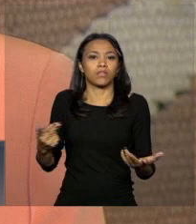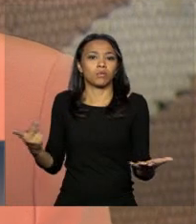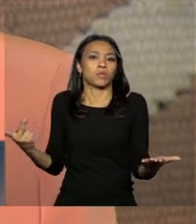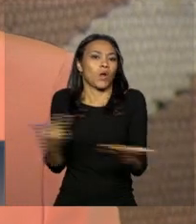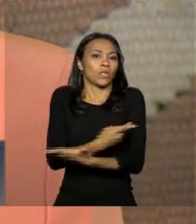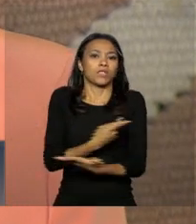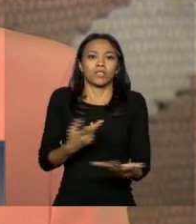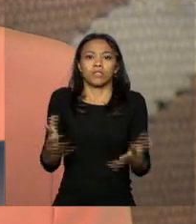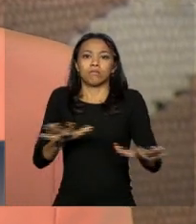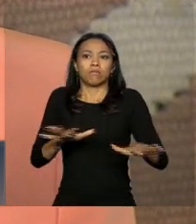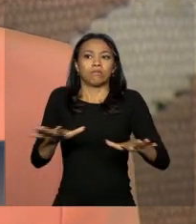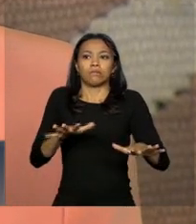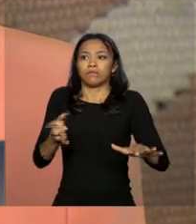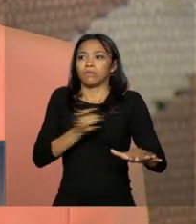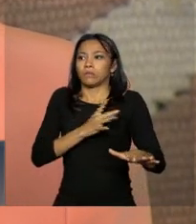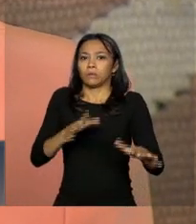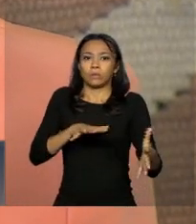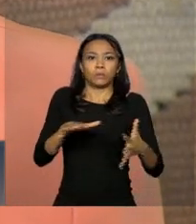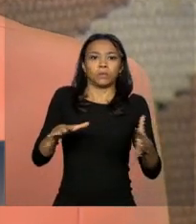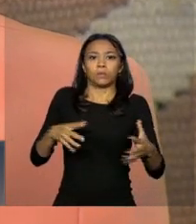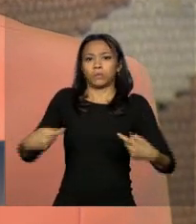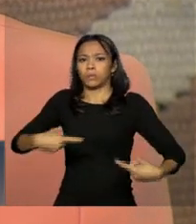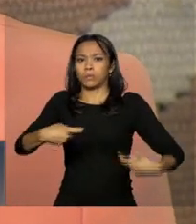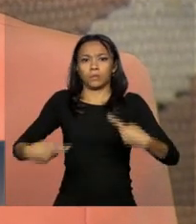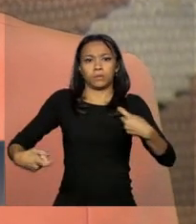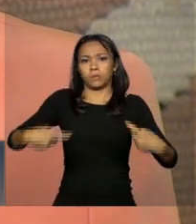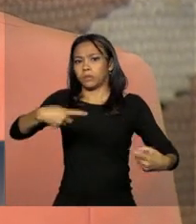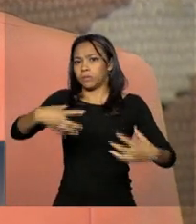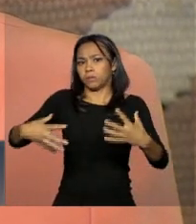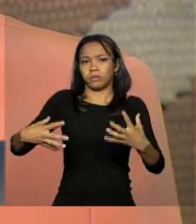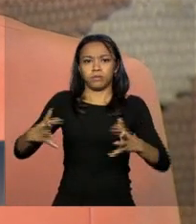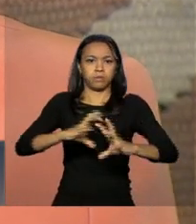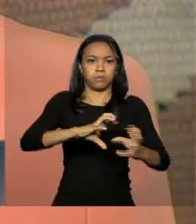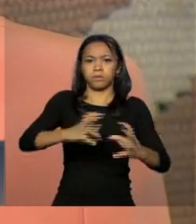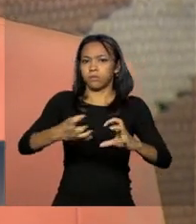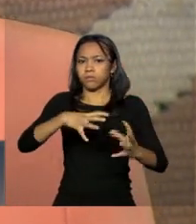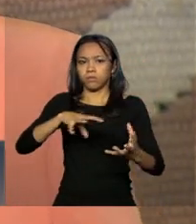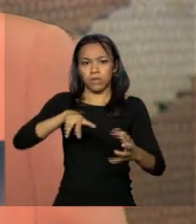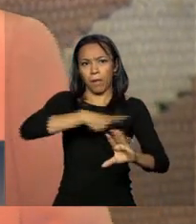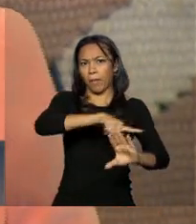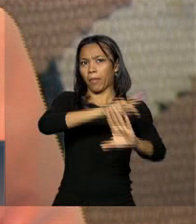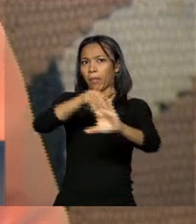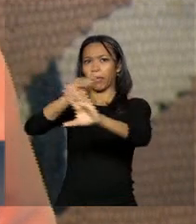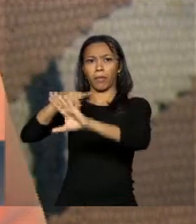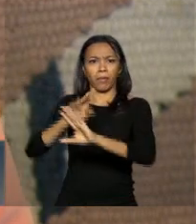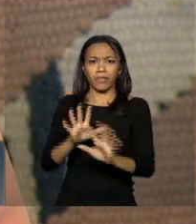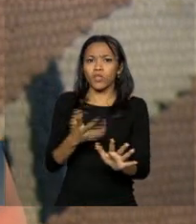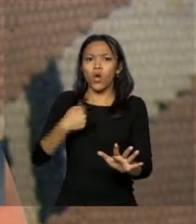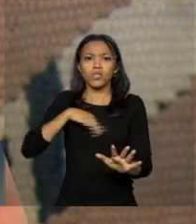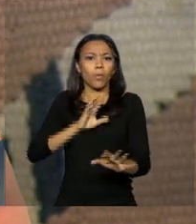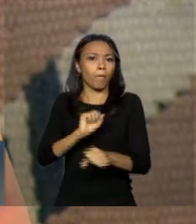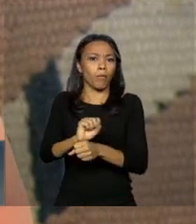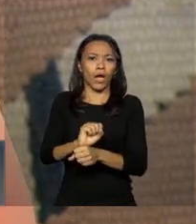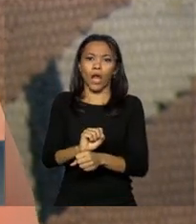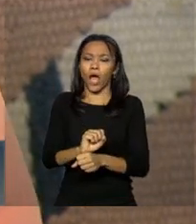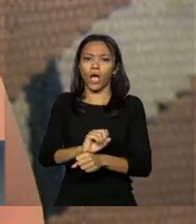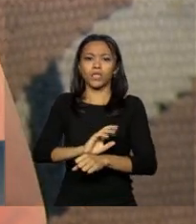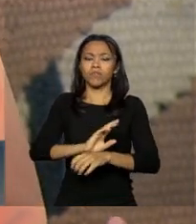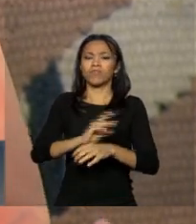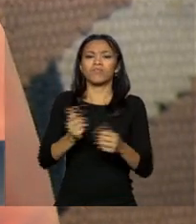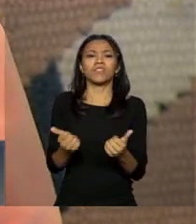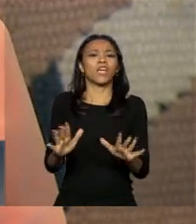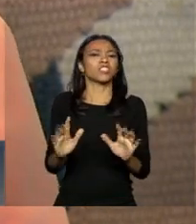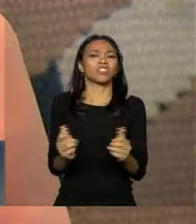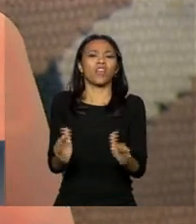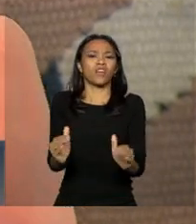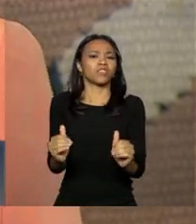a nível internacional, de conflitos internacionais, de não ficarmos aqui, de não cruzarmos os braços,